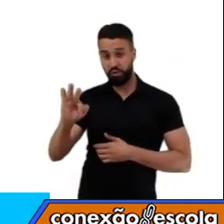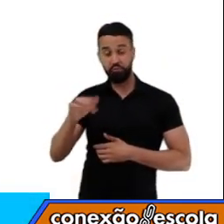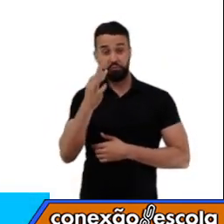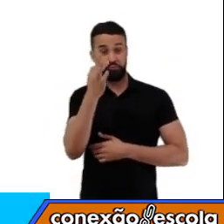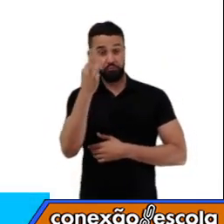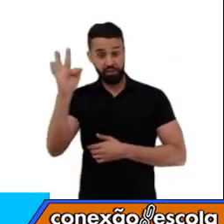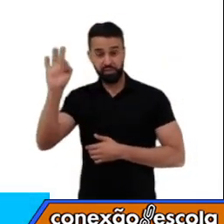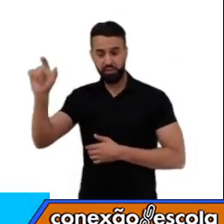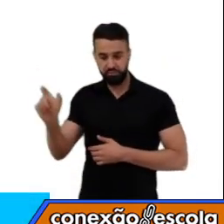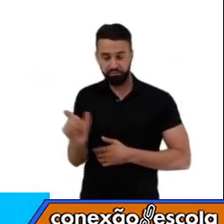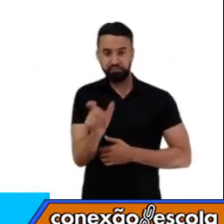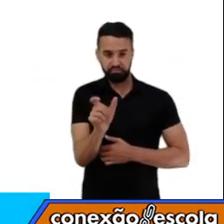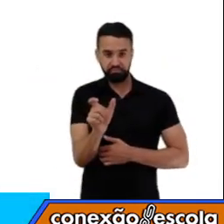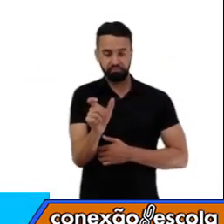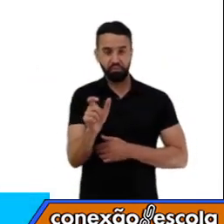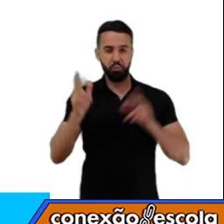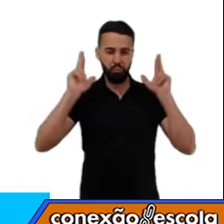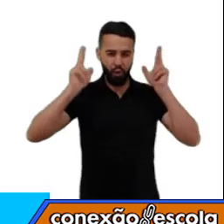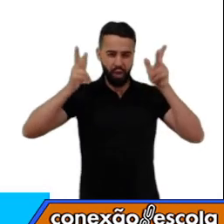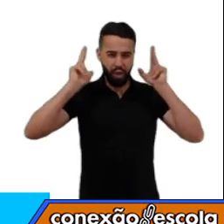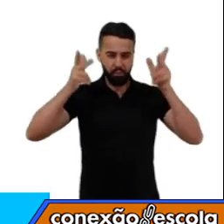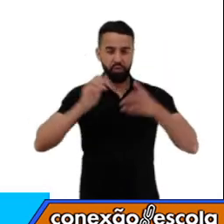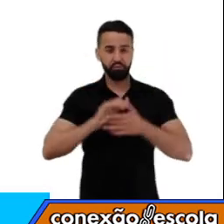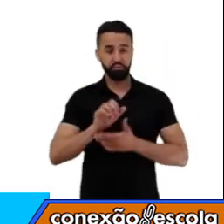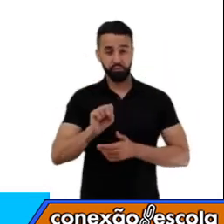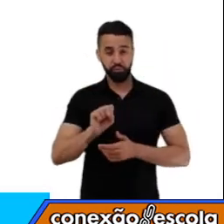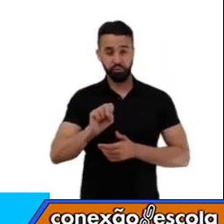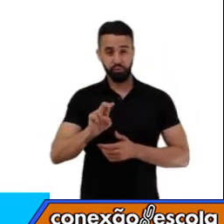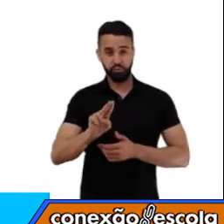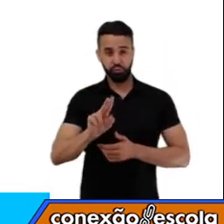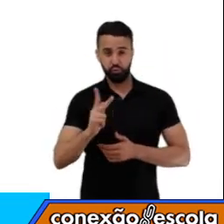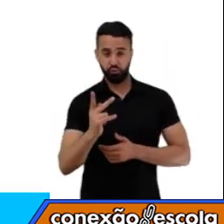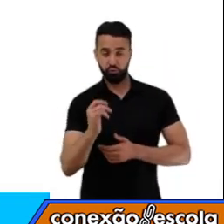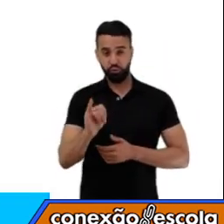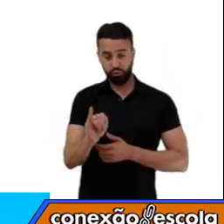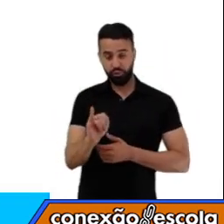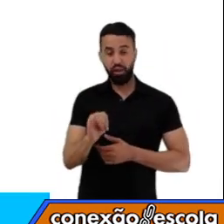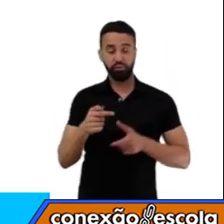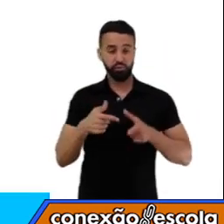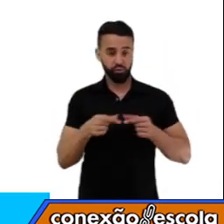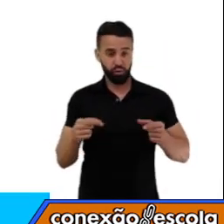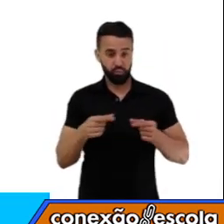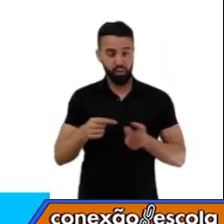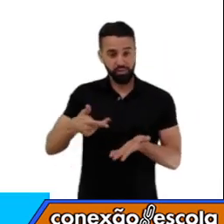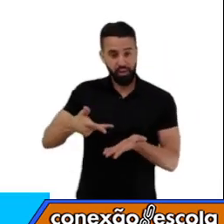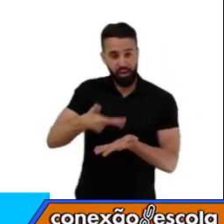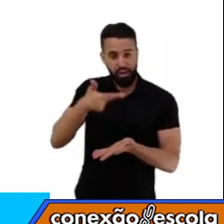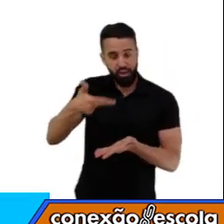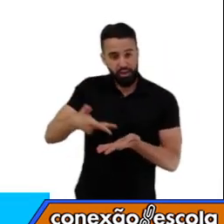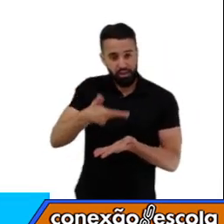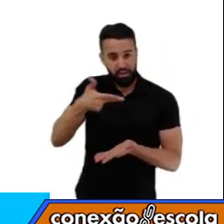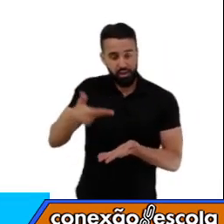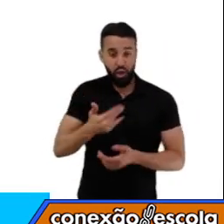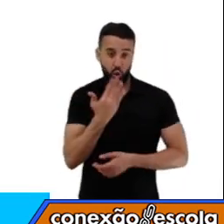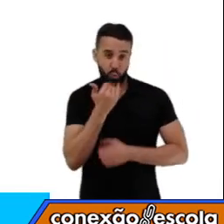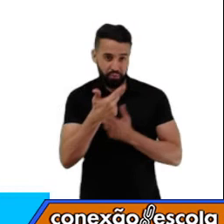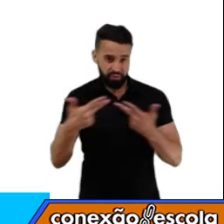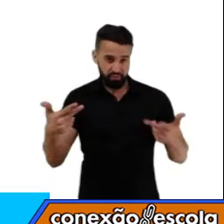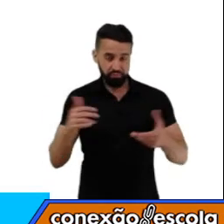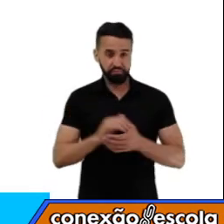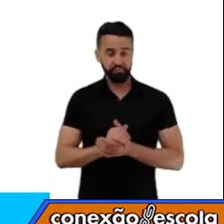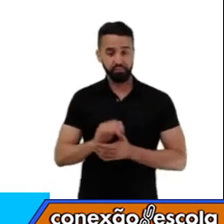francês e significa Boêmio Sushi que vem do japonês esse e é uma comida